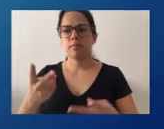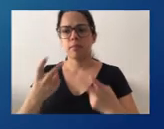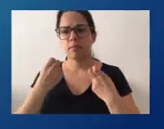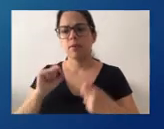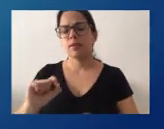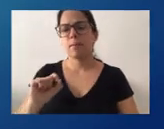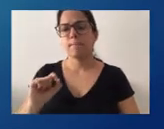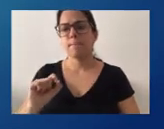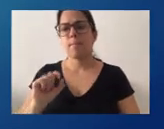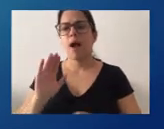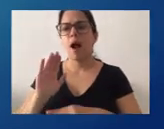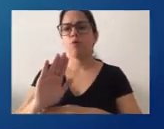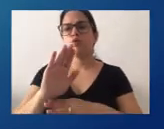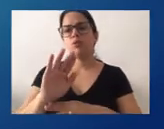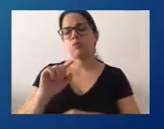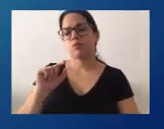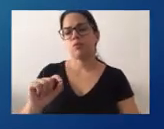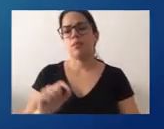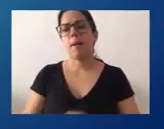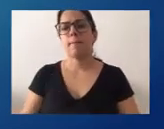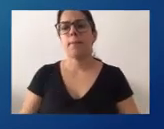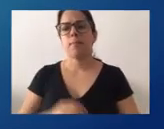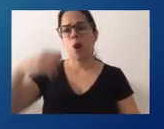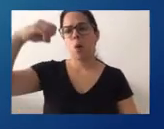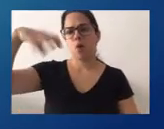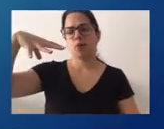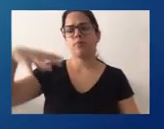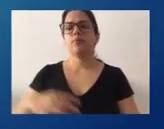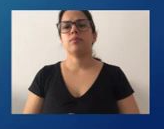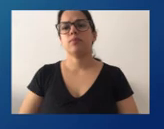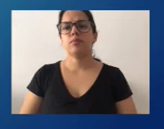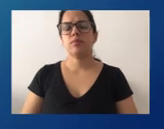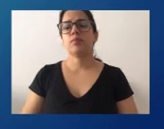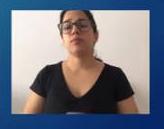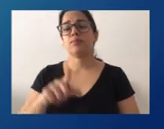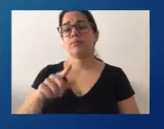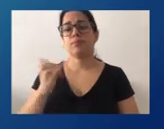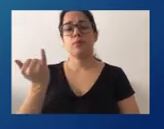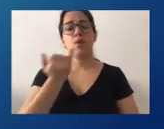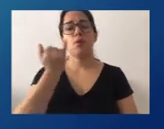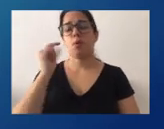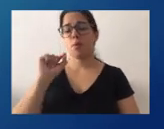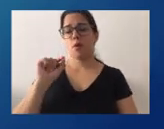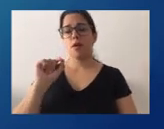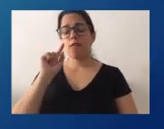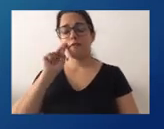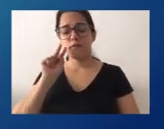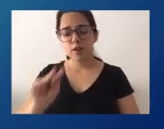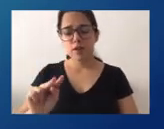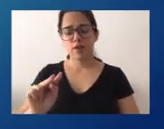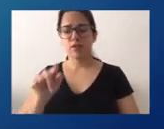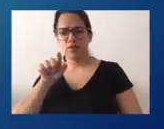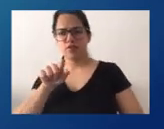auxílio da luz ultravioleta. É muito importante, gente, quando você vai fazer a visualização desses géis usando